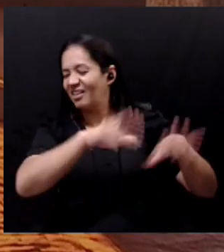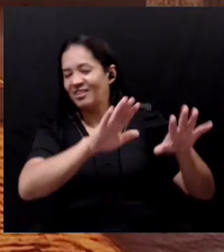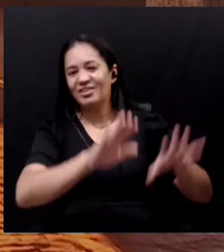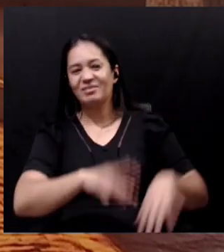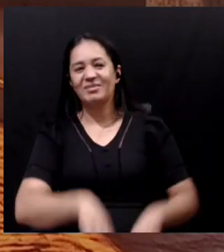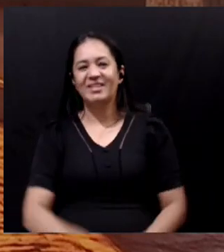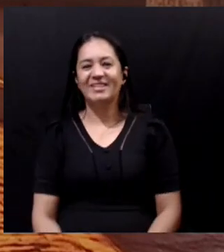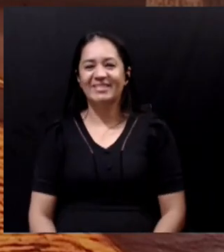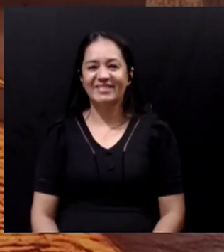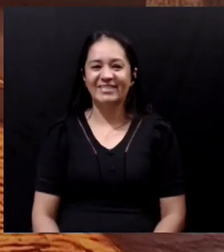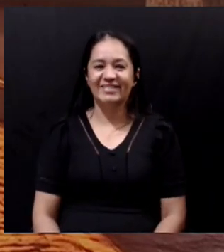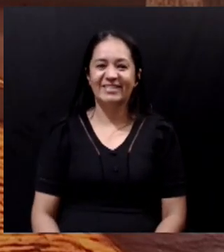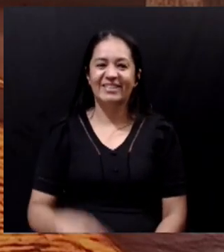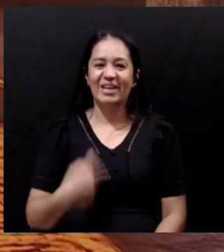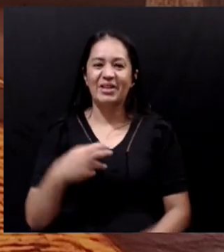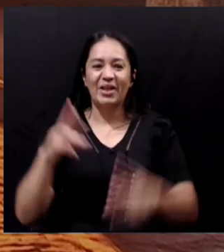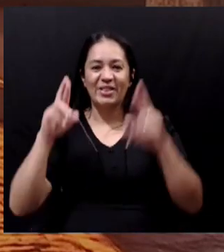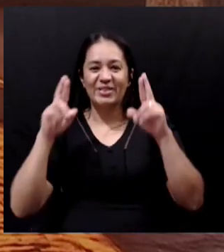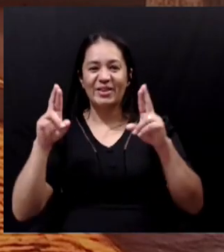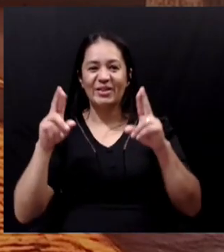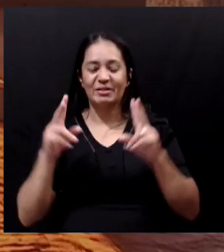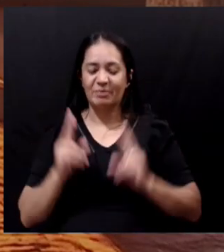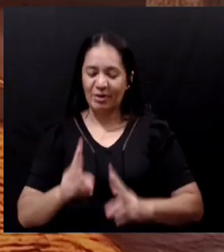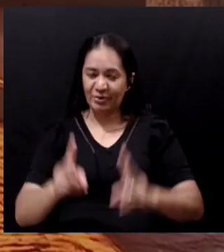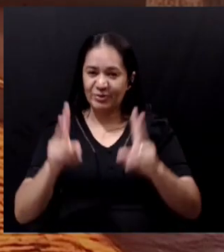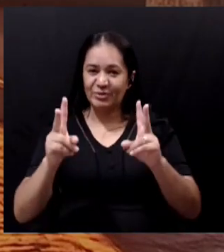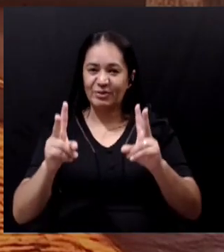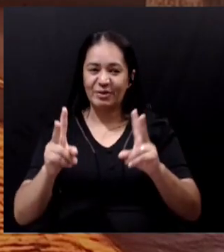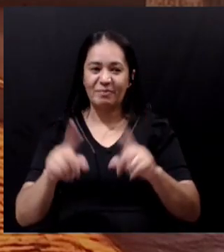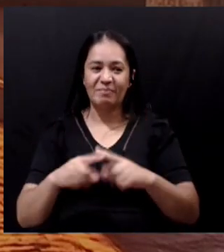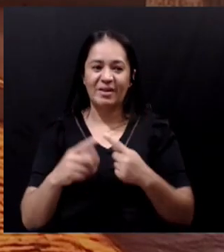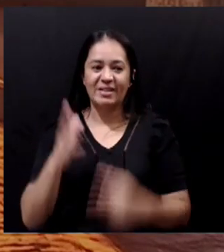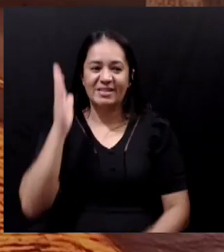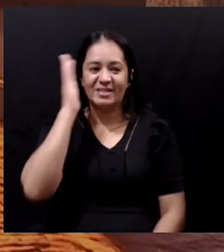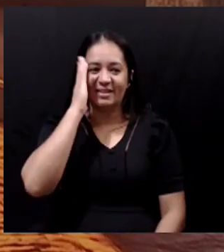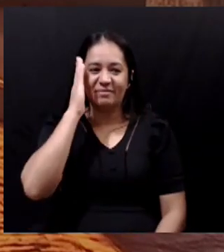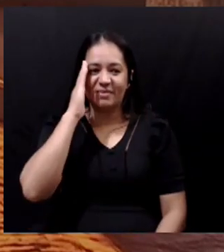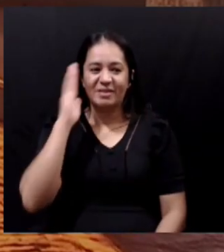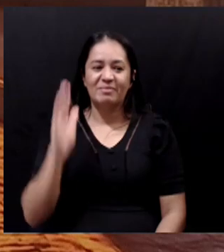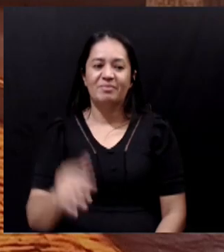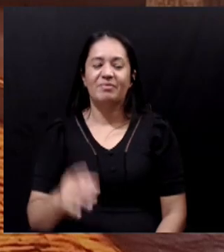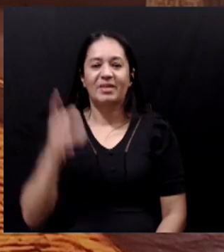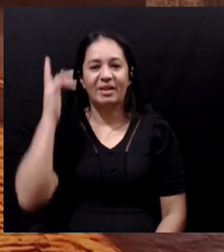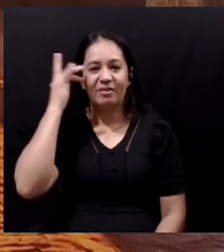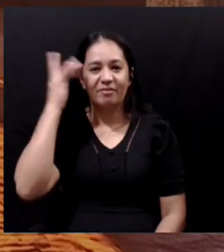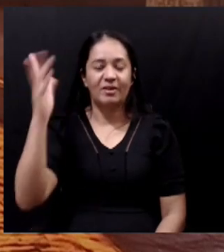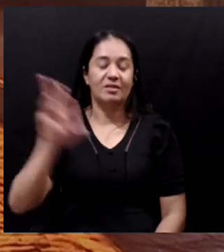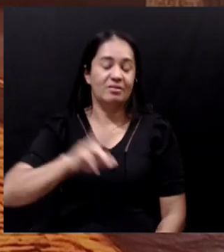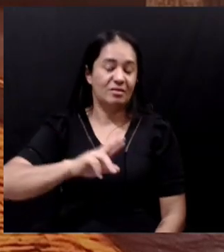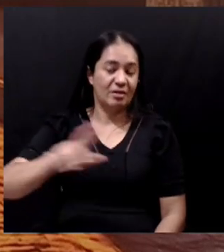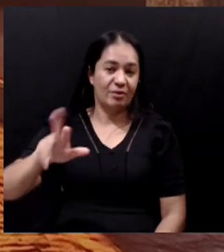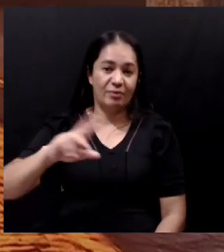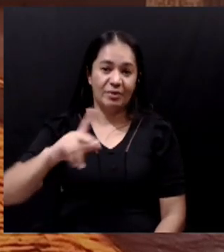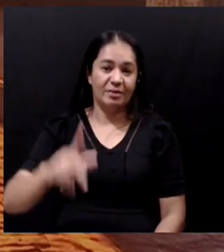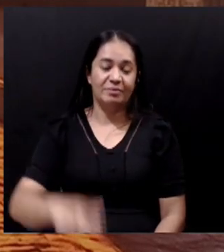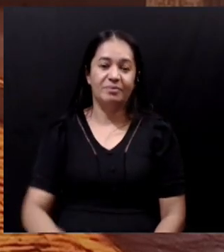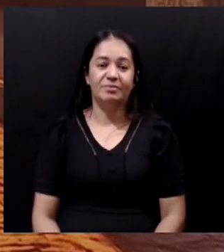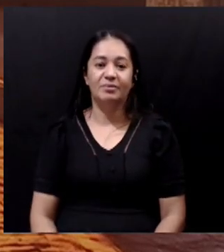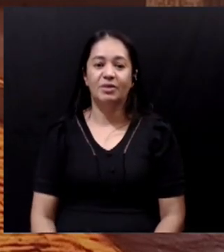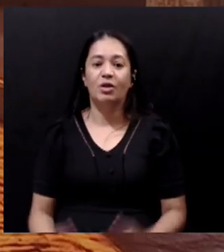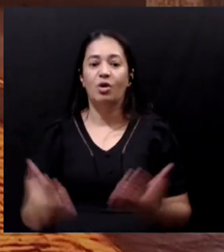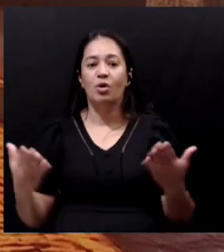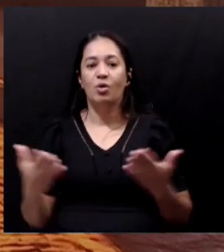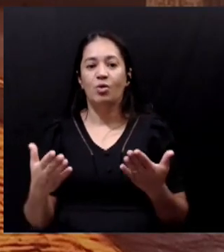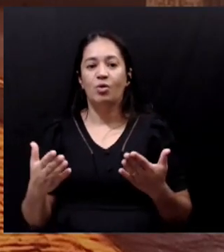torce para continuar, mas sabemos que não é tão fácil assim, né? Hoje em dia os tempos